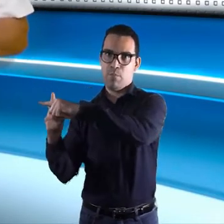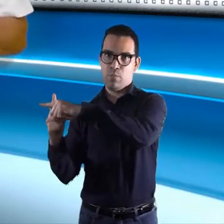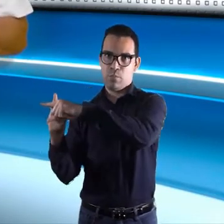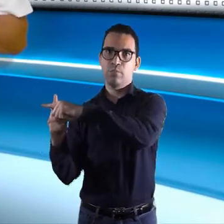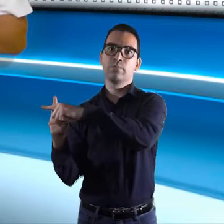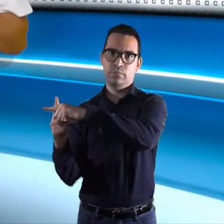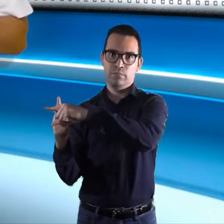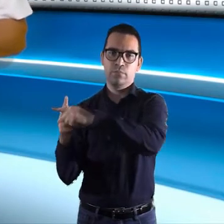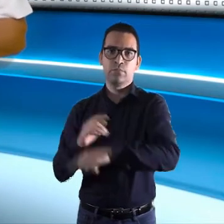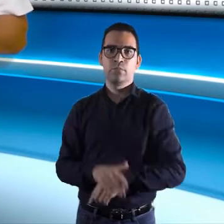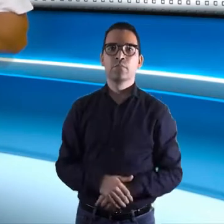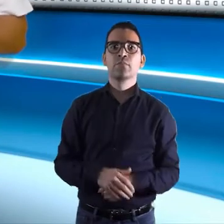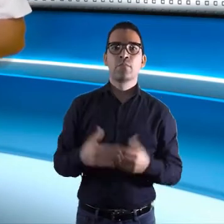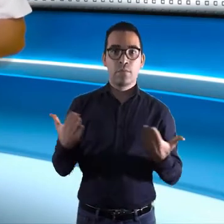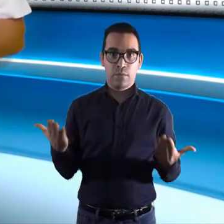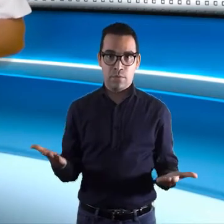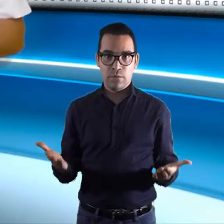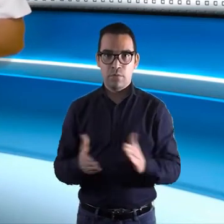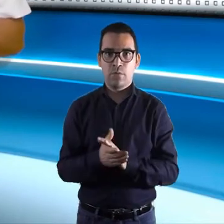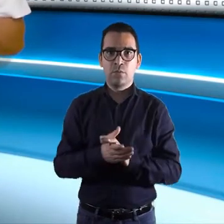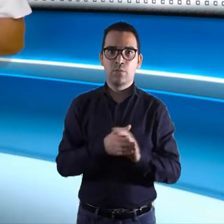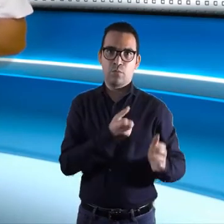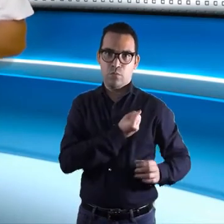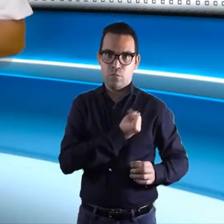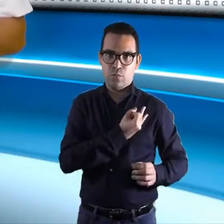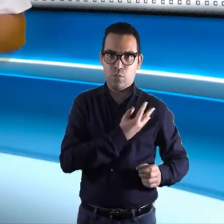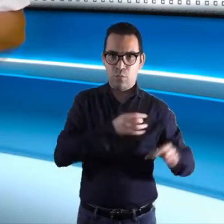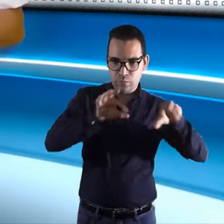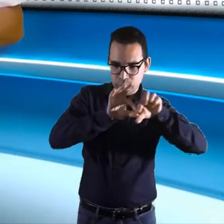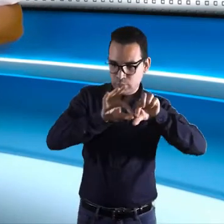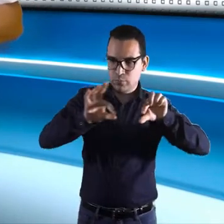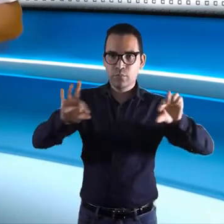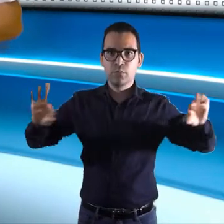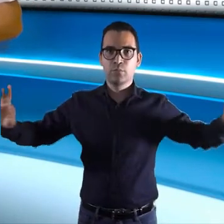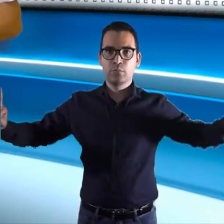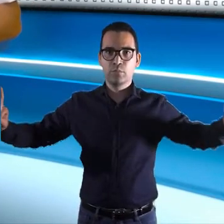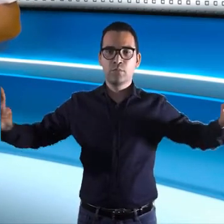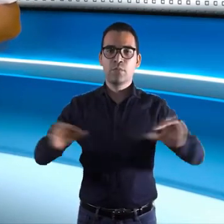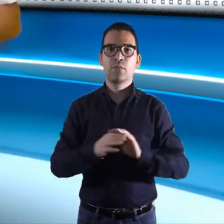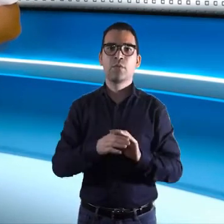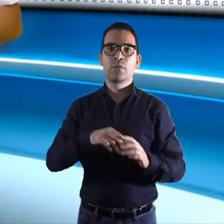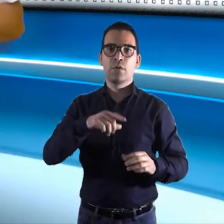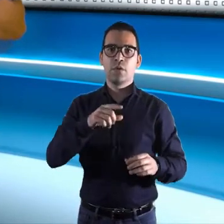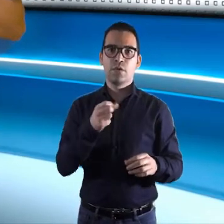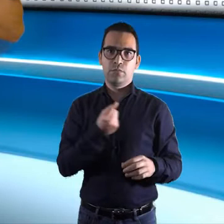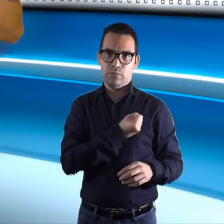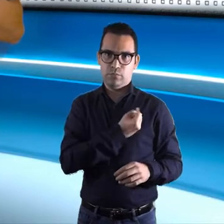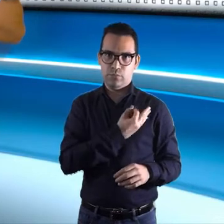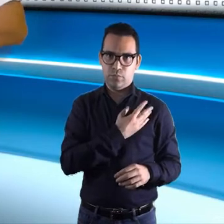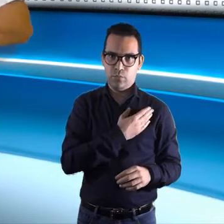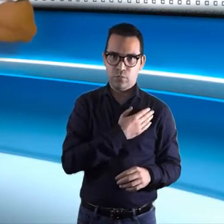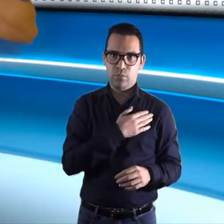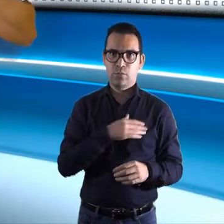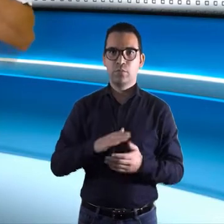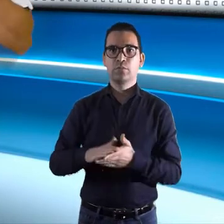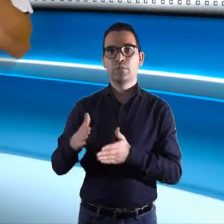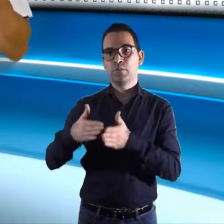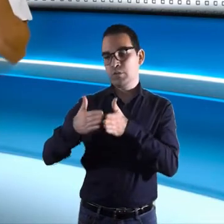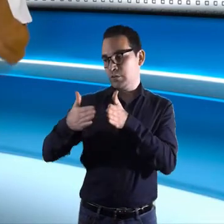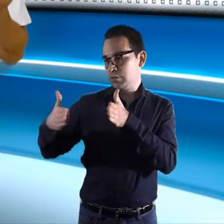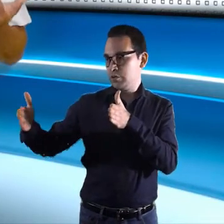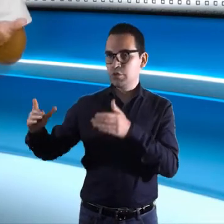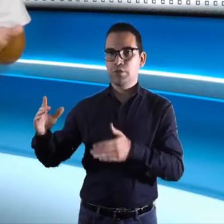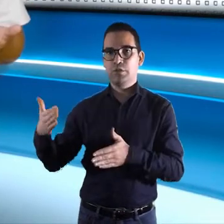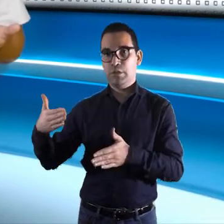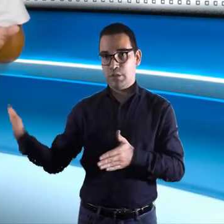isso, podemos dizer que, na reta numérica, todo número que está à direita é maior do que qualquer